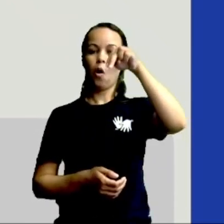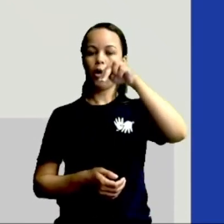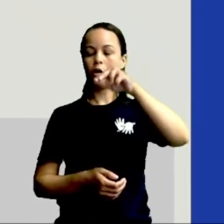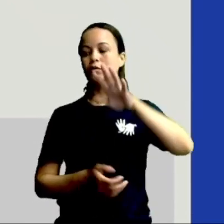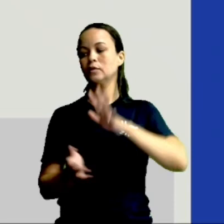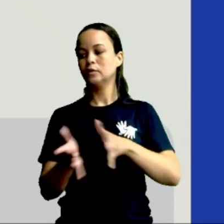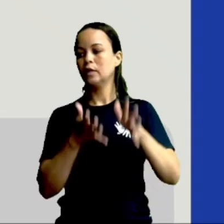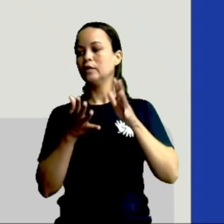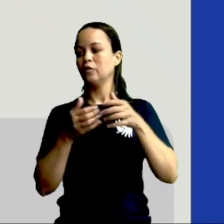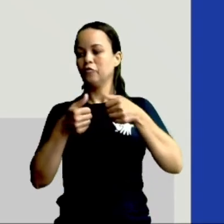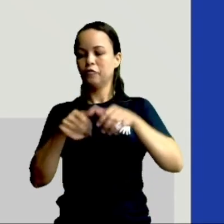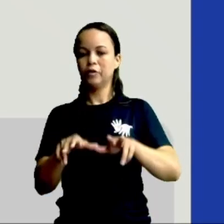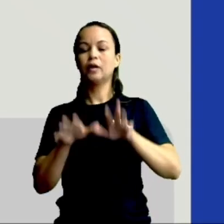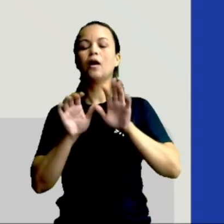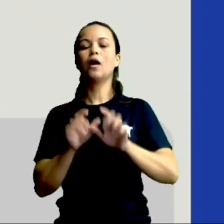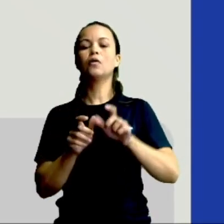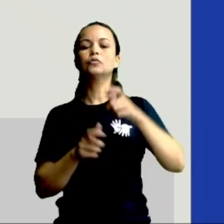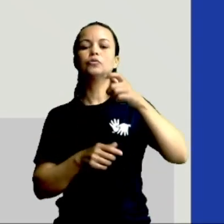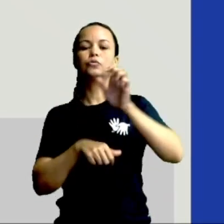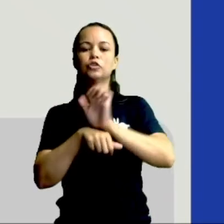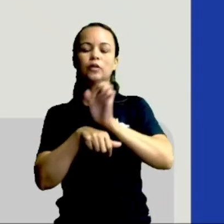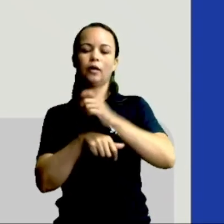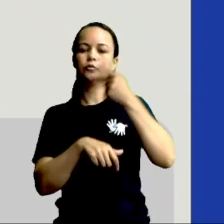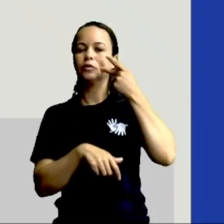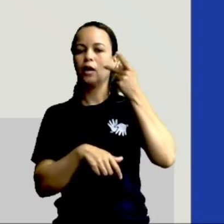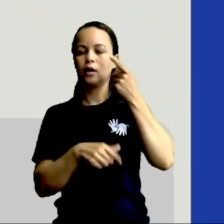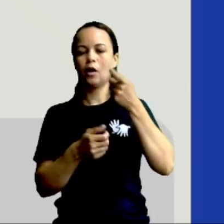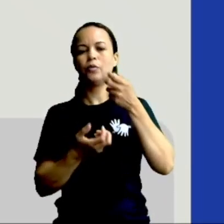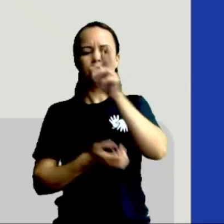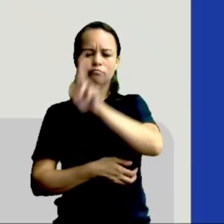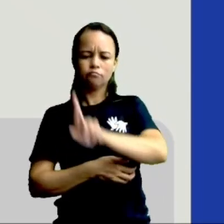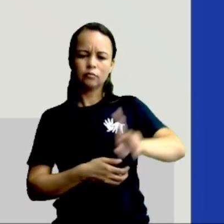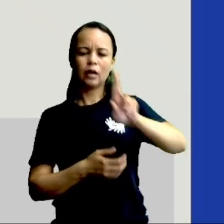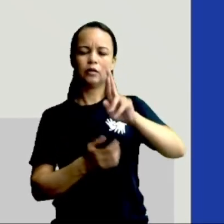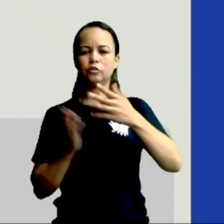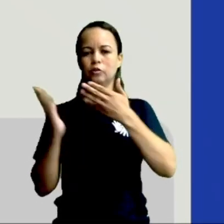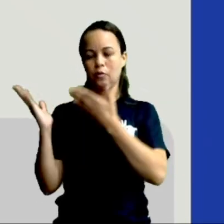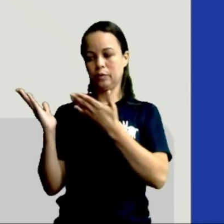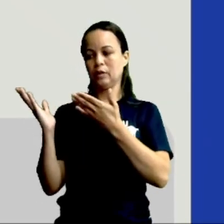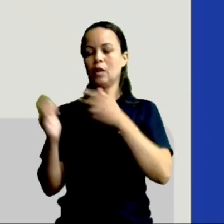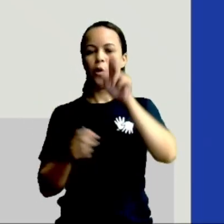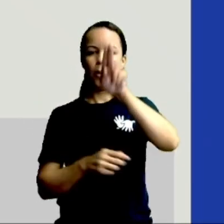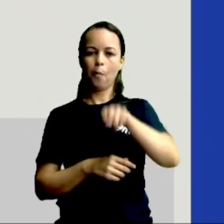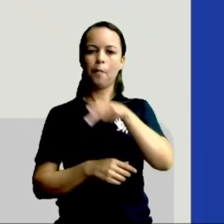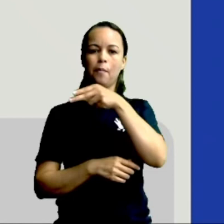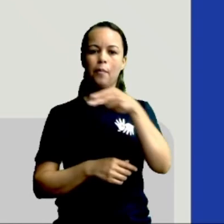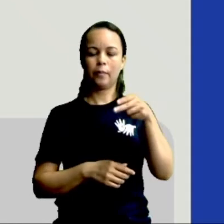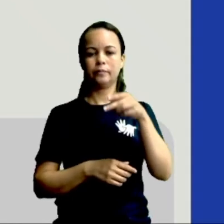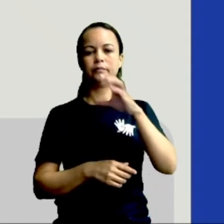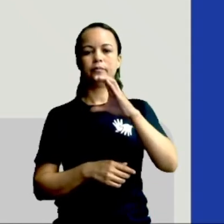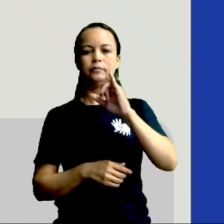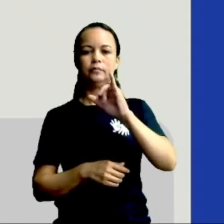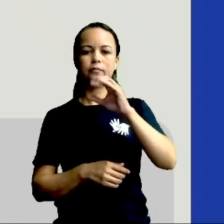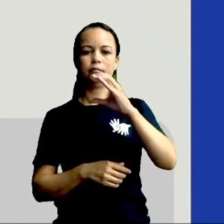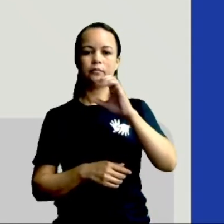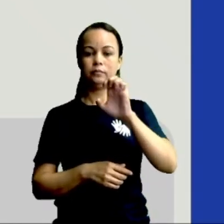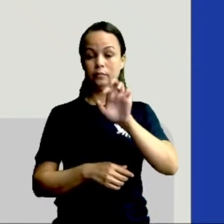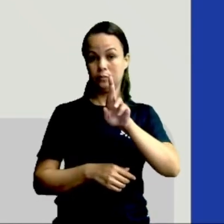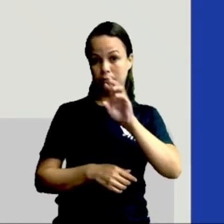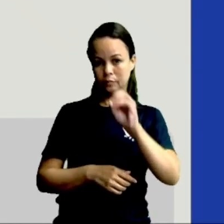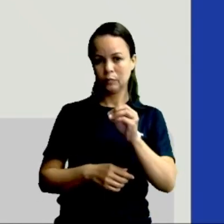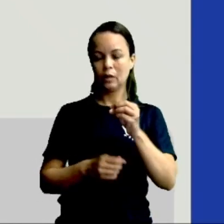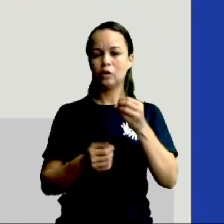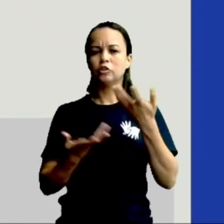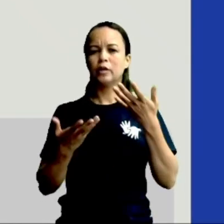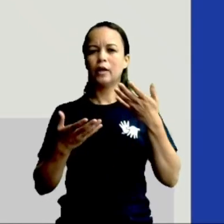do turismo religioso. E a festa homenageando o padre Cícero Romão Batista chega a